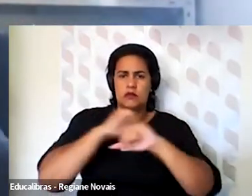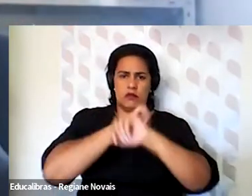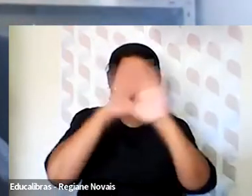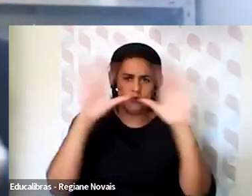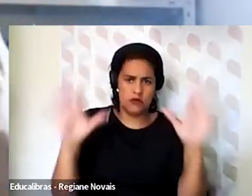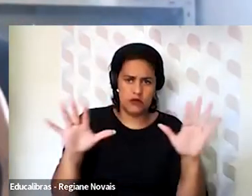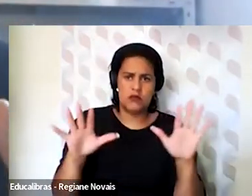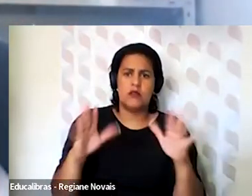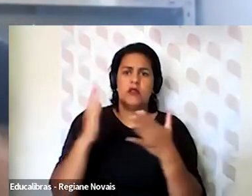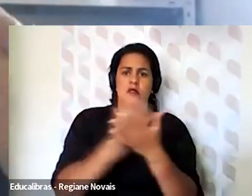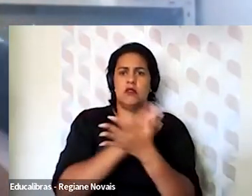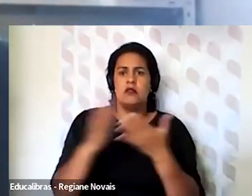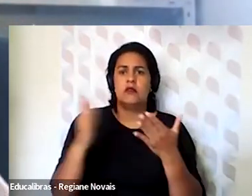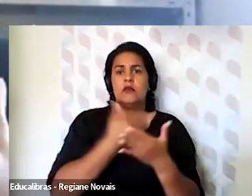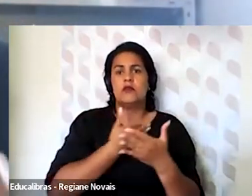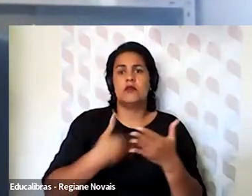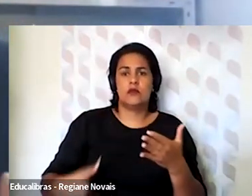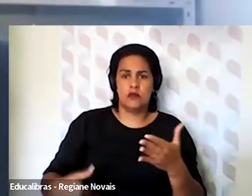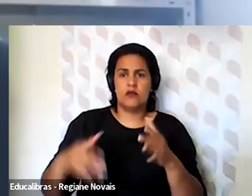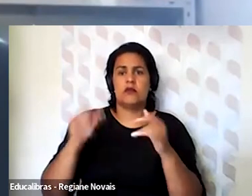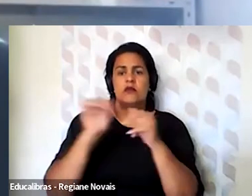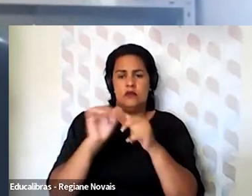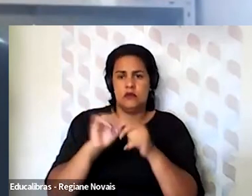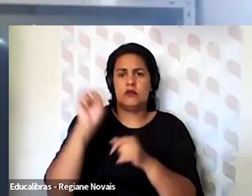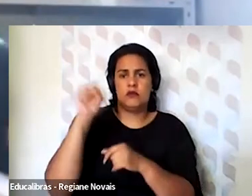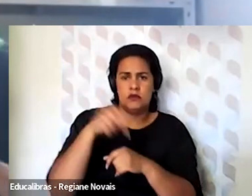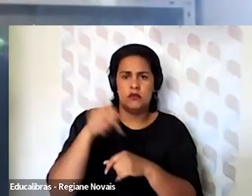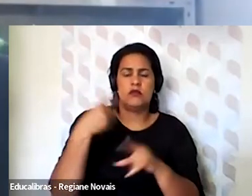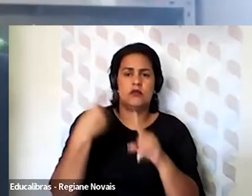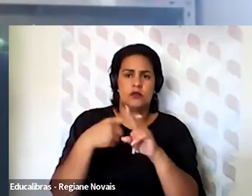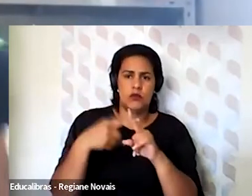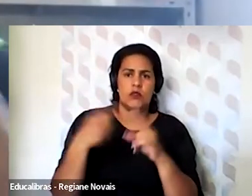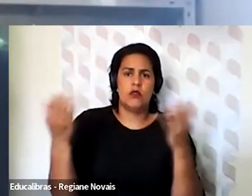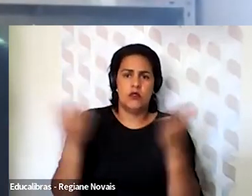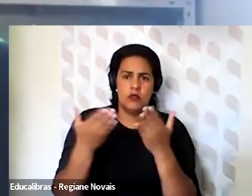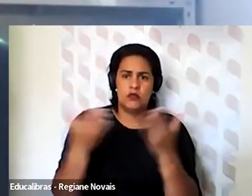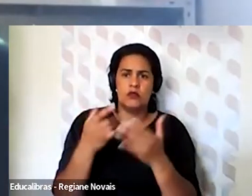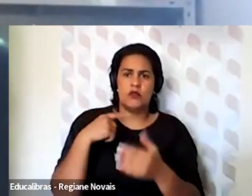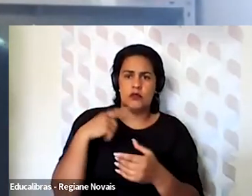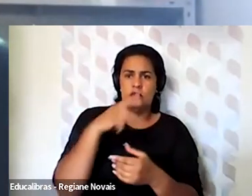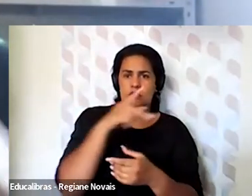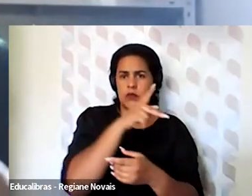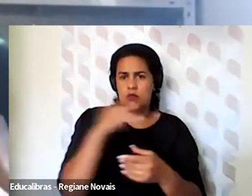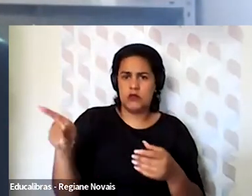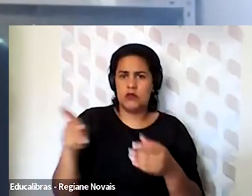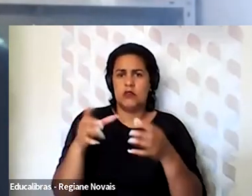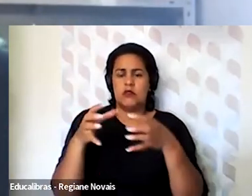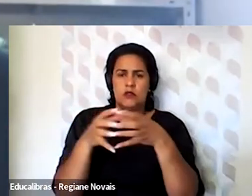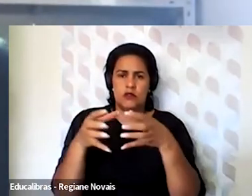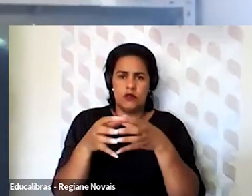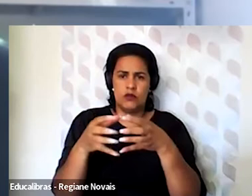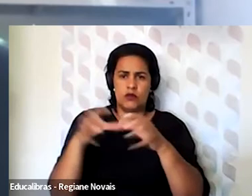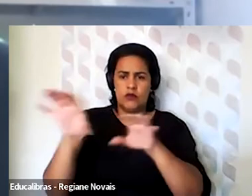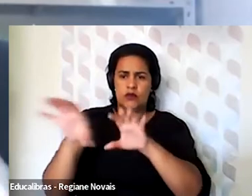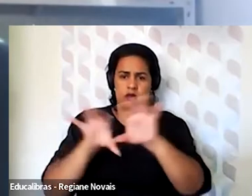executou. Eu digo em parte porque o Brasil vive um presidencialismo de coalizão, o que significa que o presidente da República tem que,